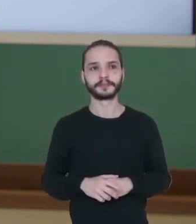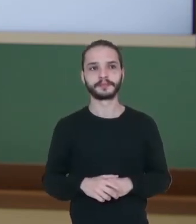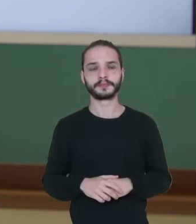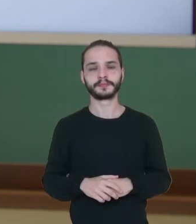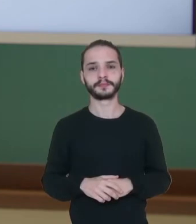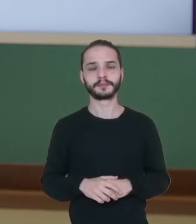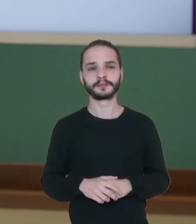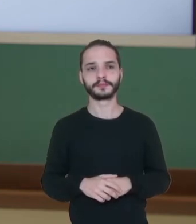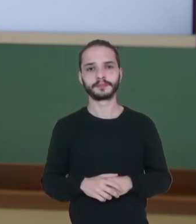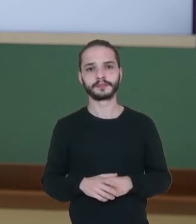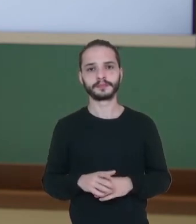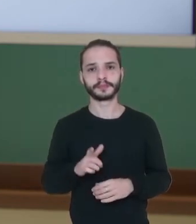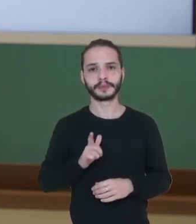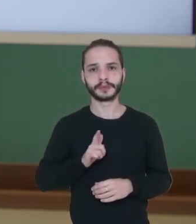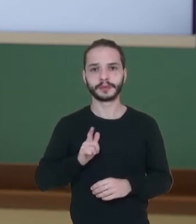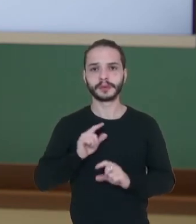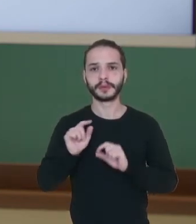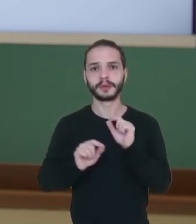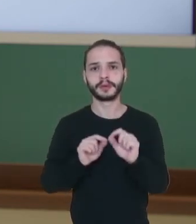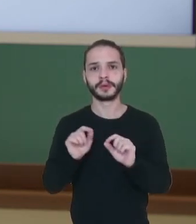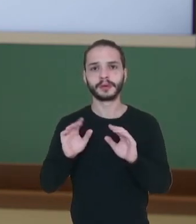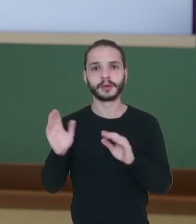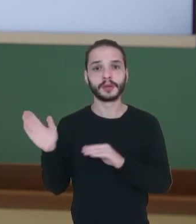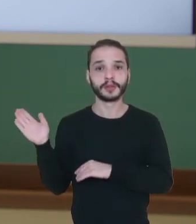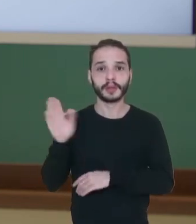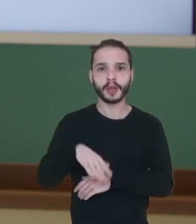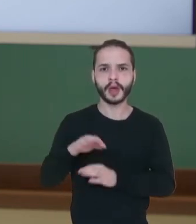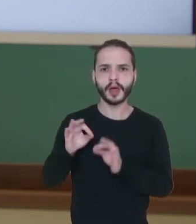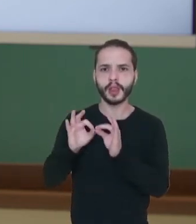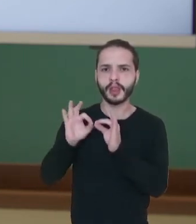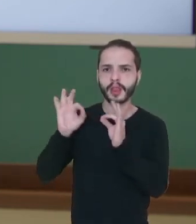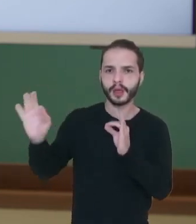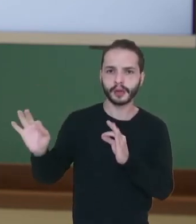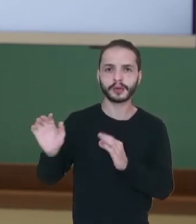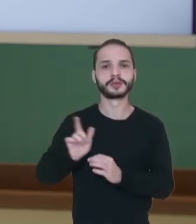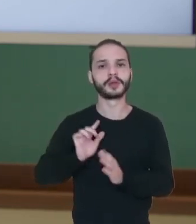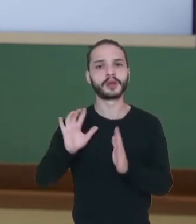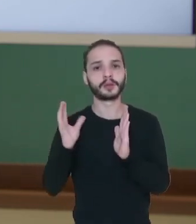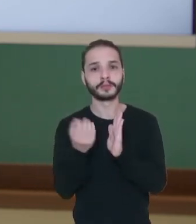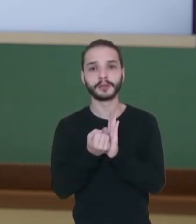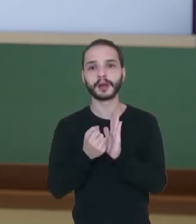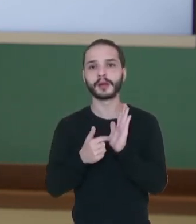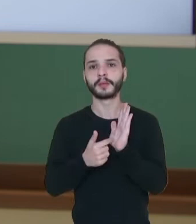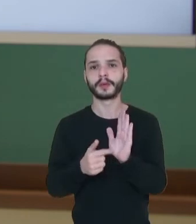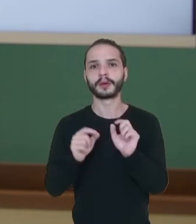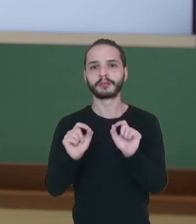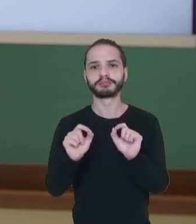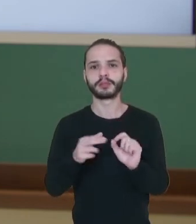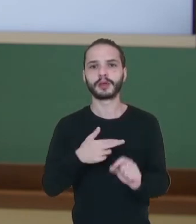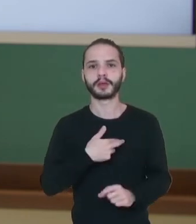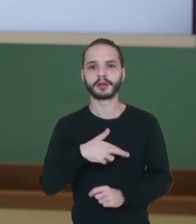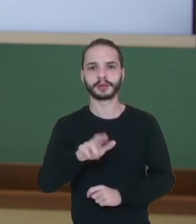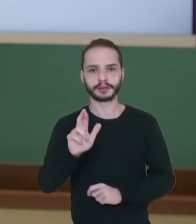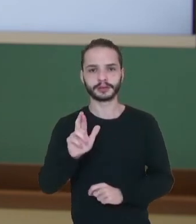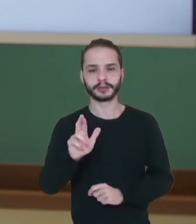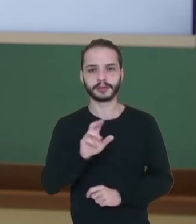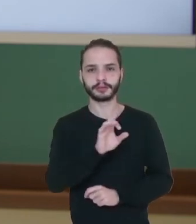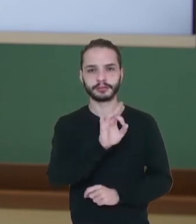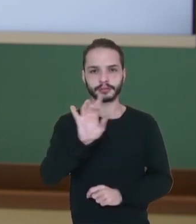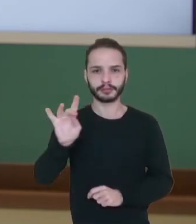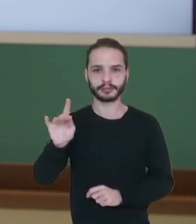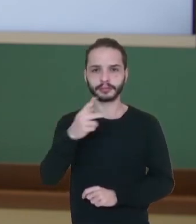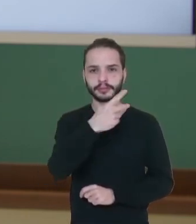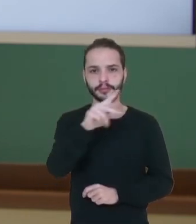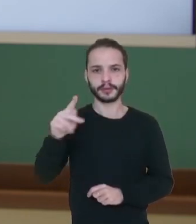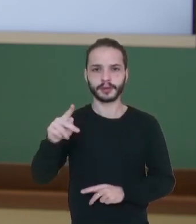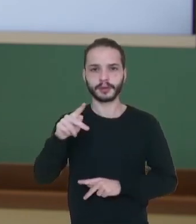também trouxeram de um lugar muito longe e tem toda uma simbologia ligada à religiosidade dos